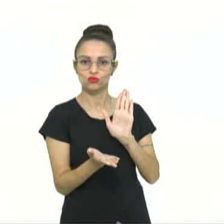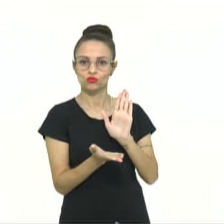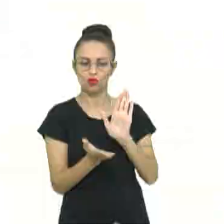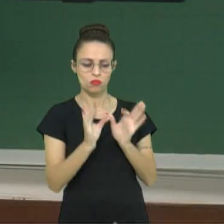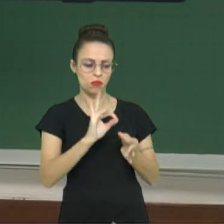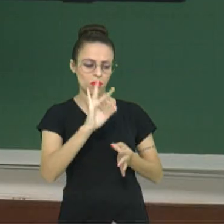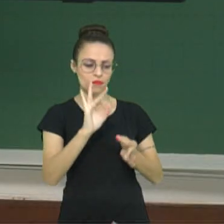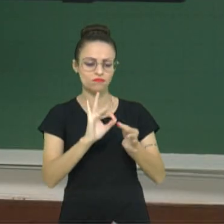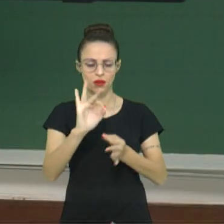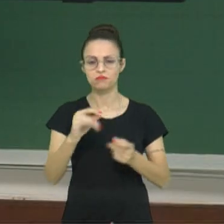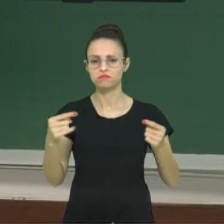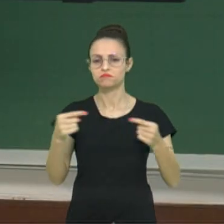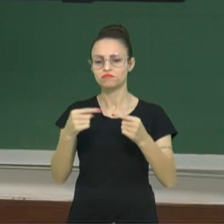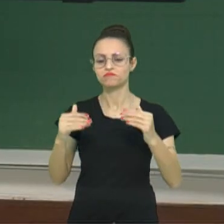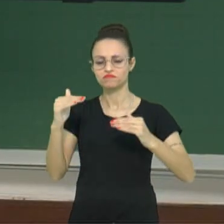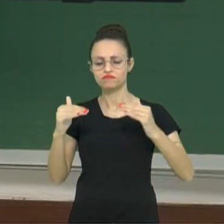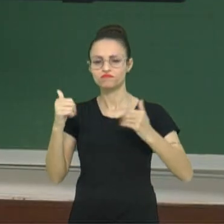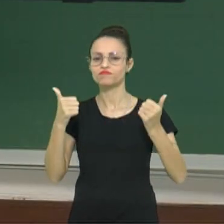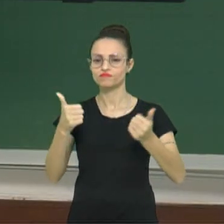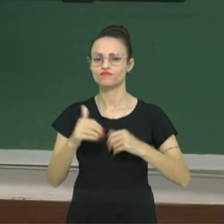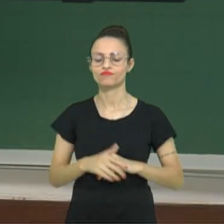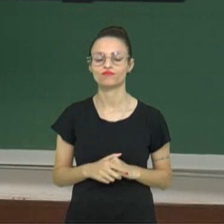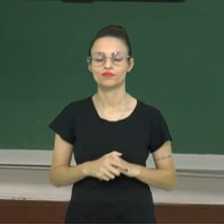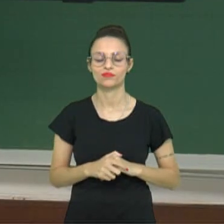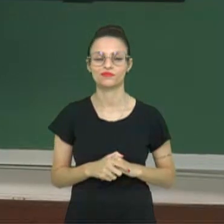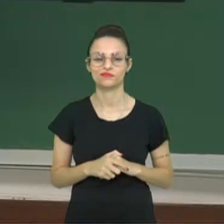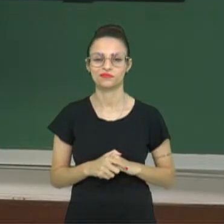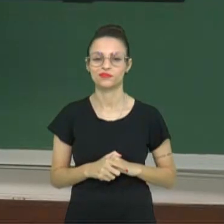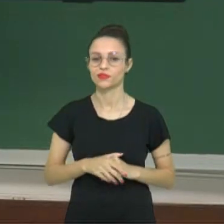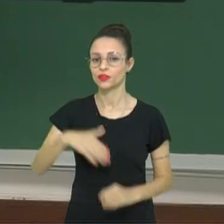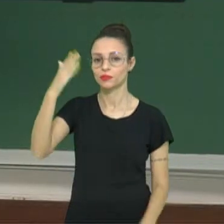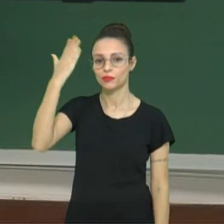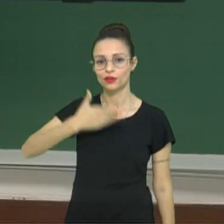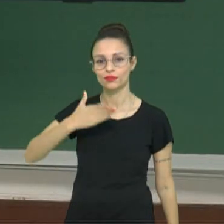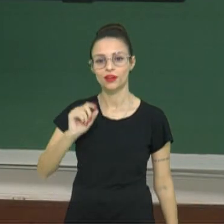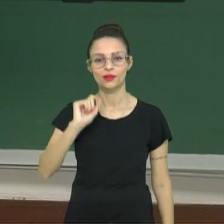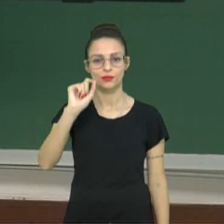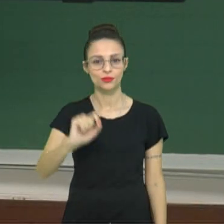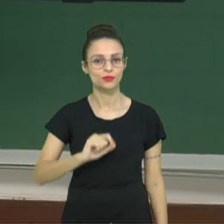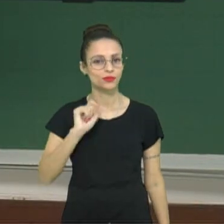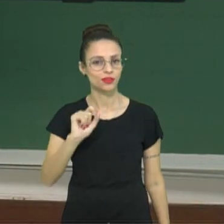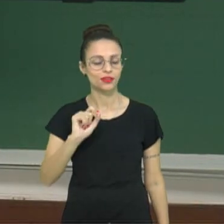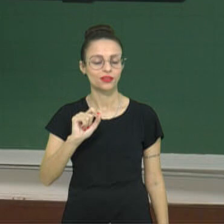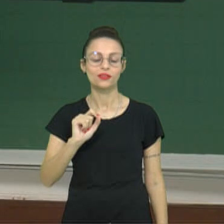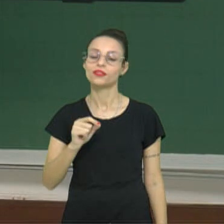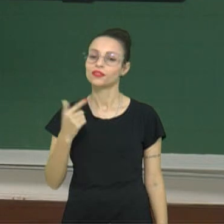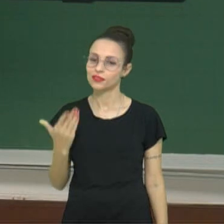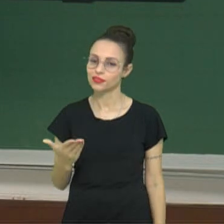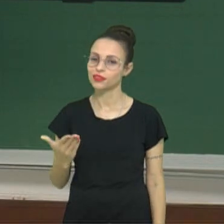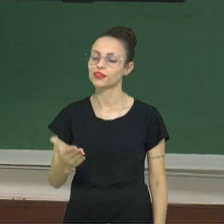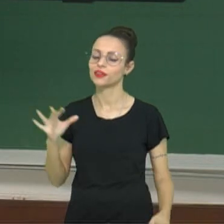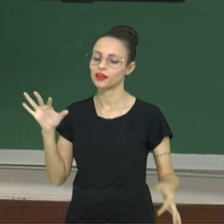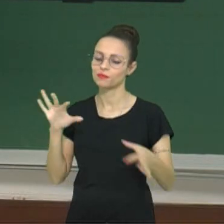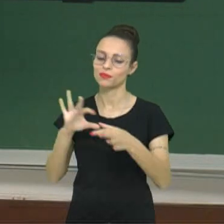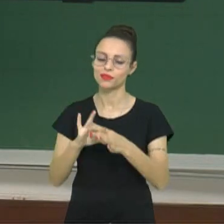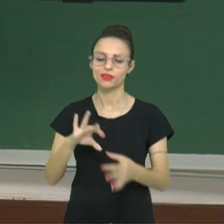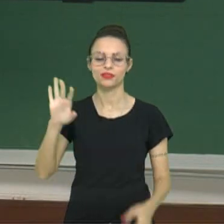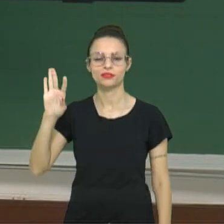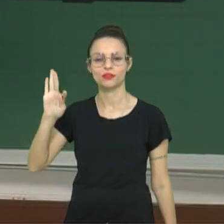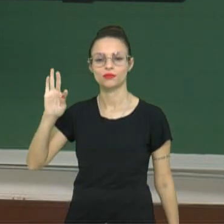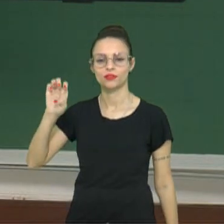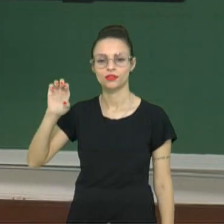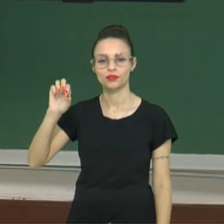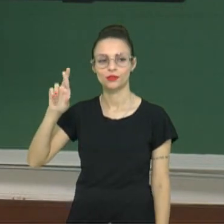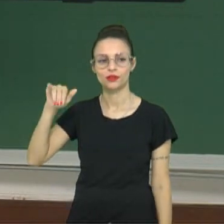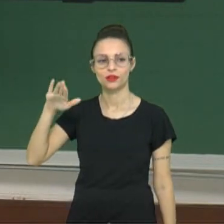são proporcionais, né? Então, aí vem comprovar, né, que com a aplicação do teorema de